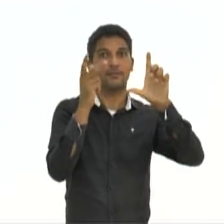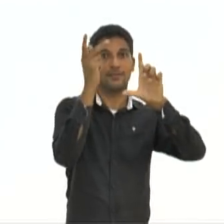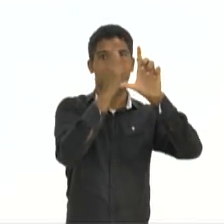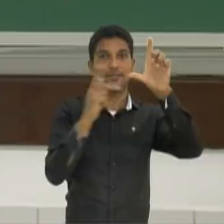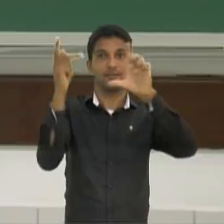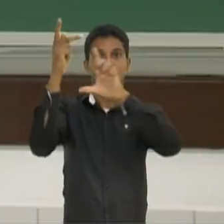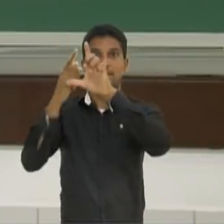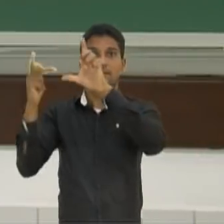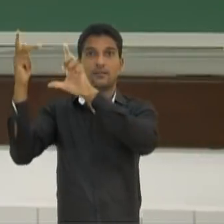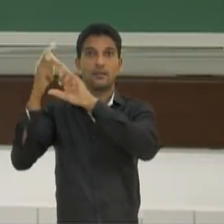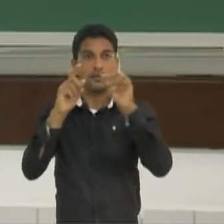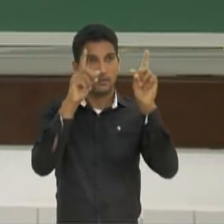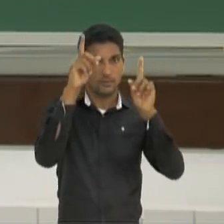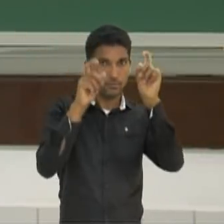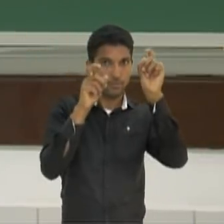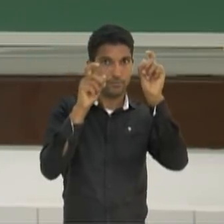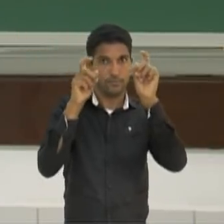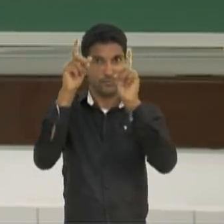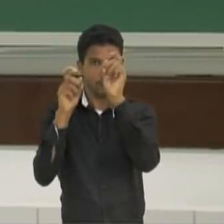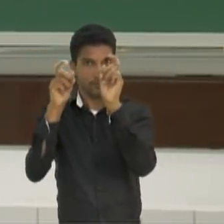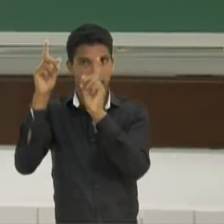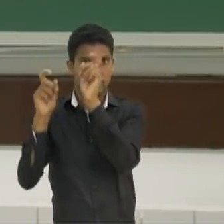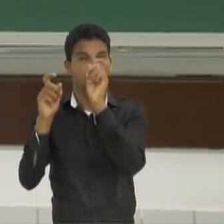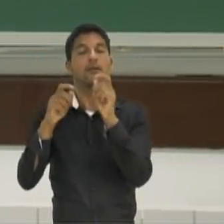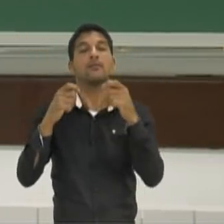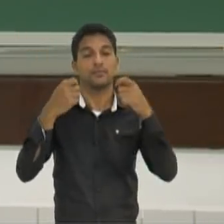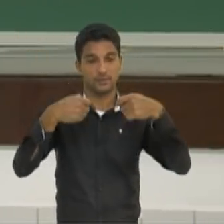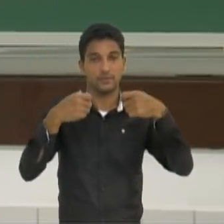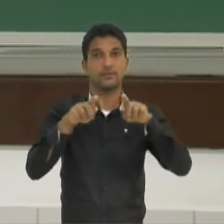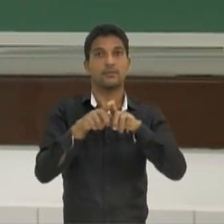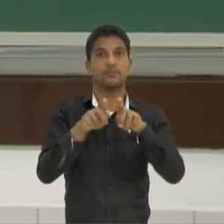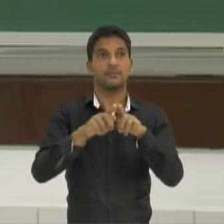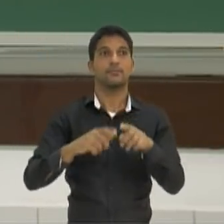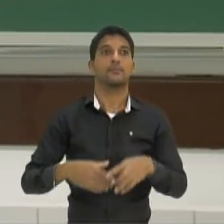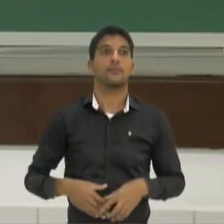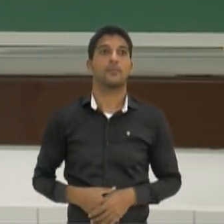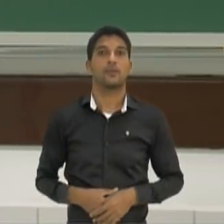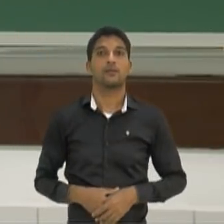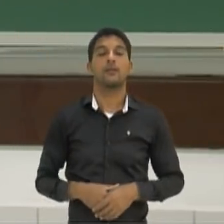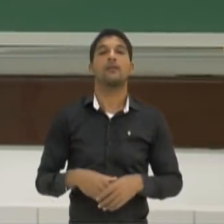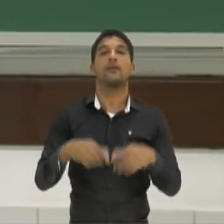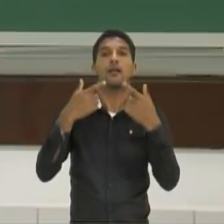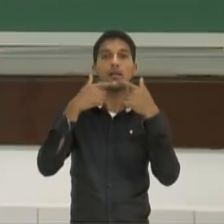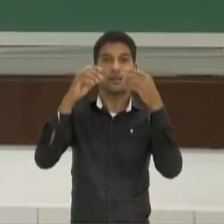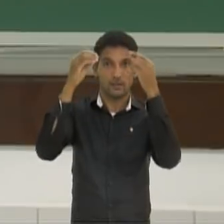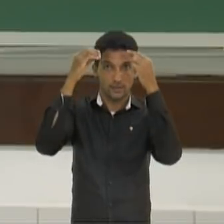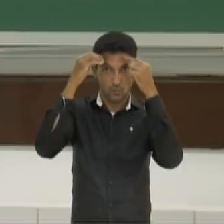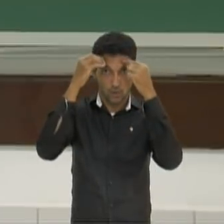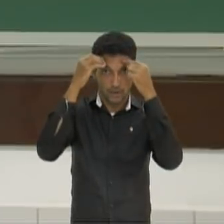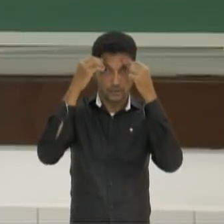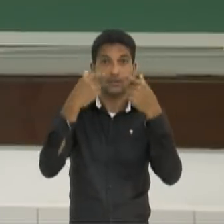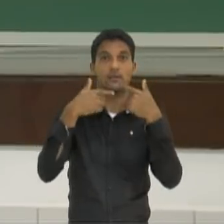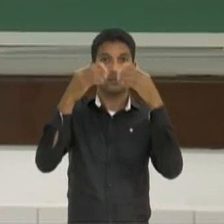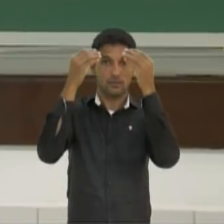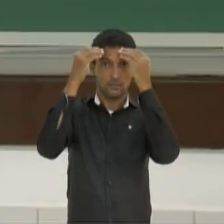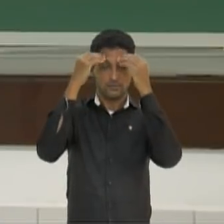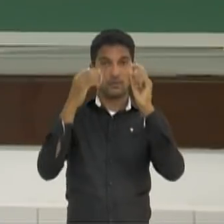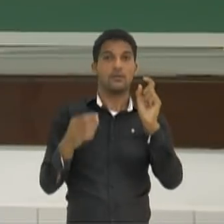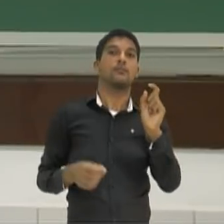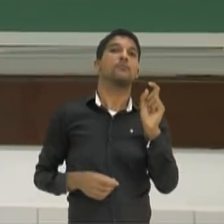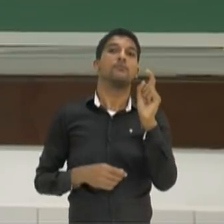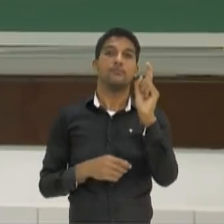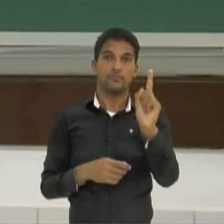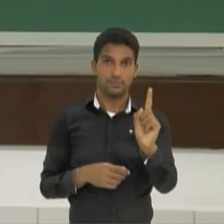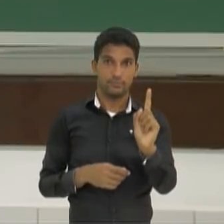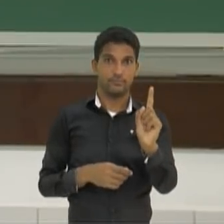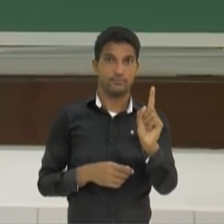as ilustrações, essas imagens constituem o discurso não verbal, a linguagem não verbal dentro das tirinhas. E que a gente também tem que fazer a